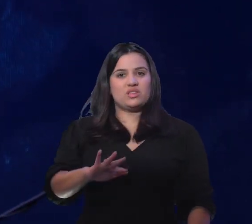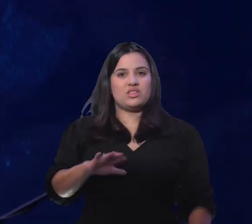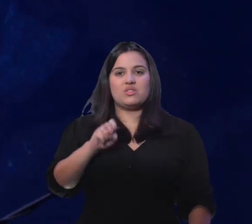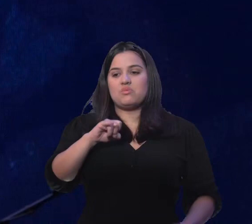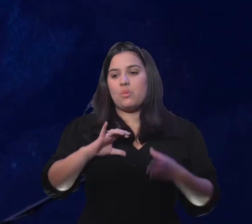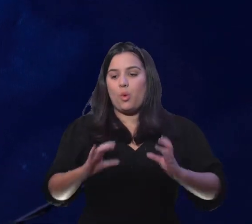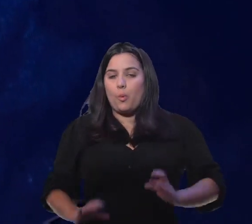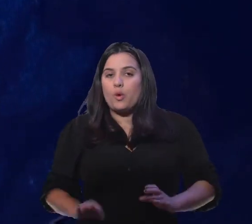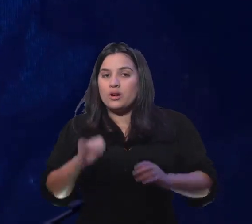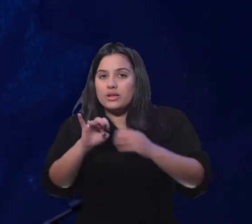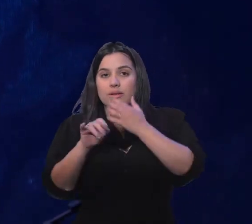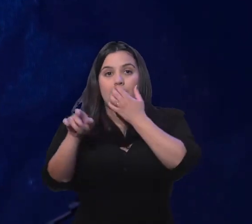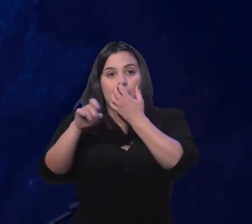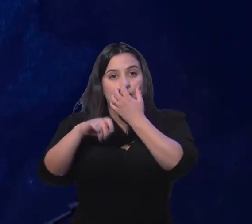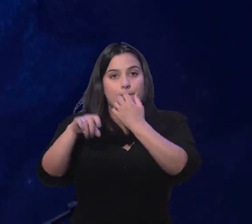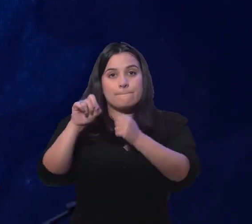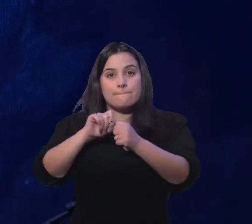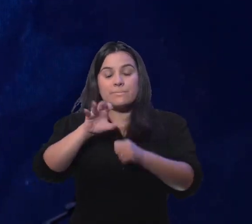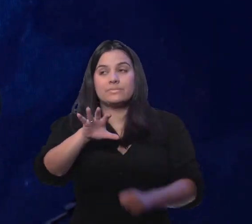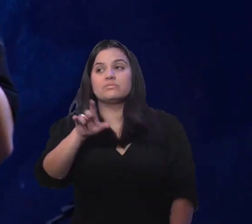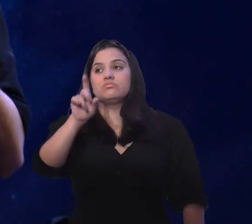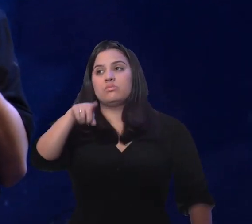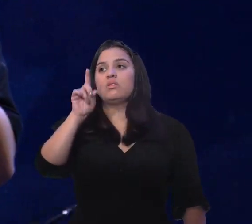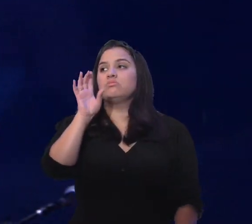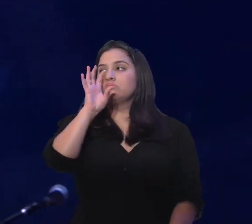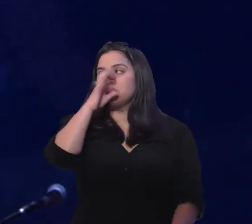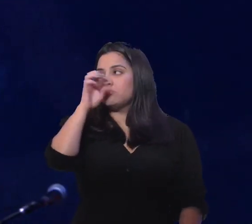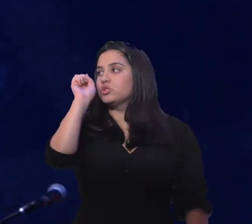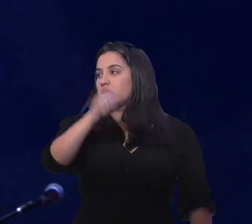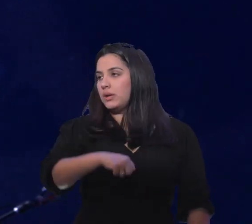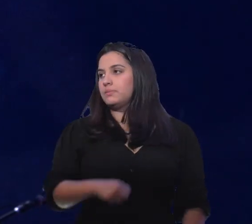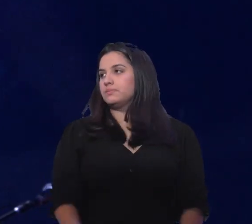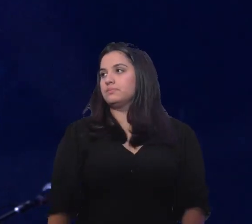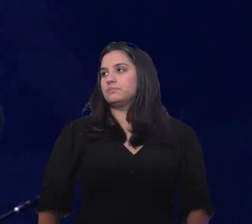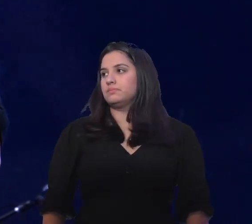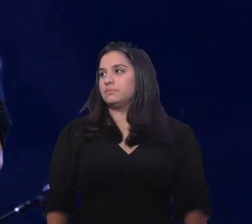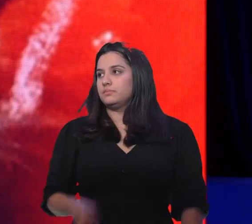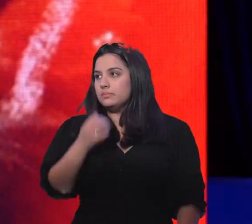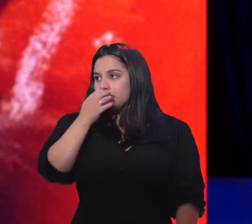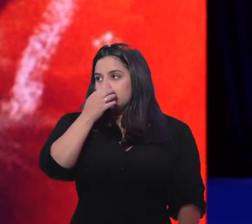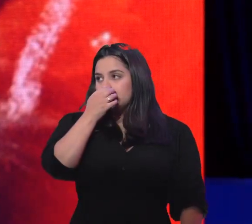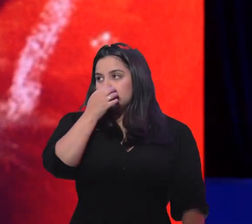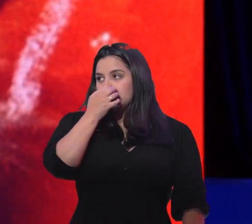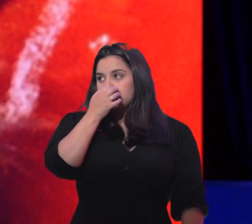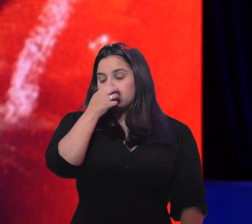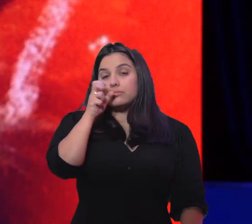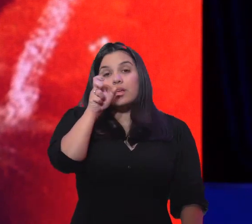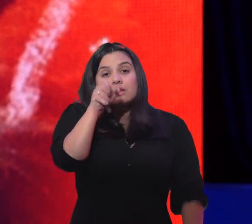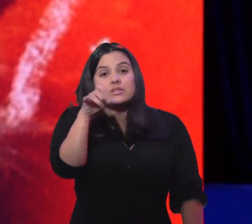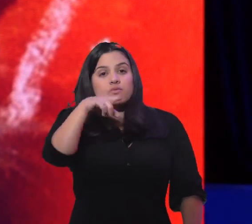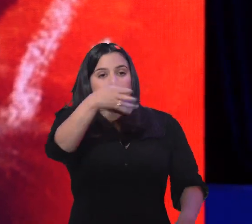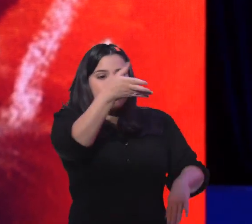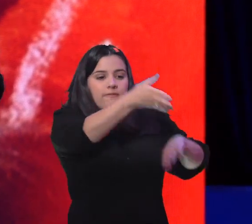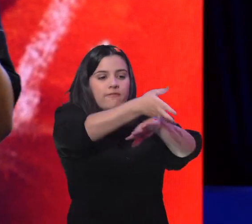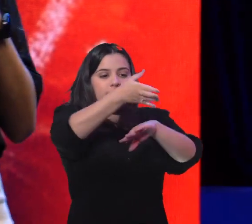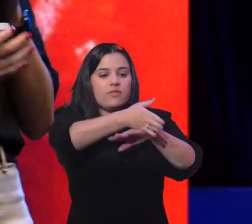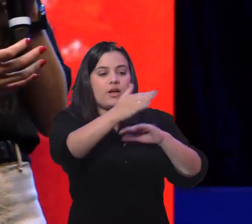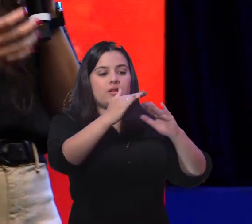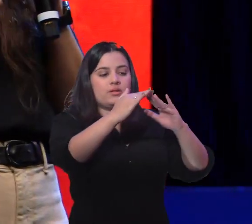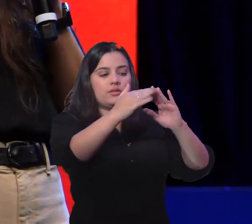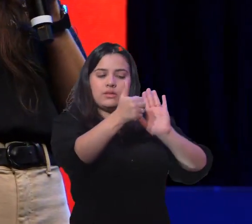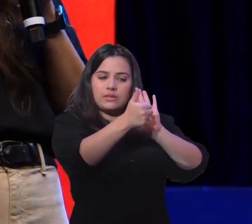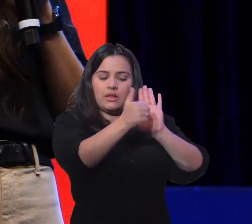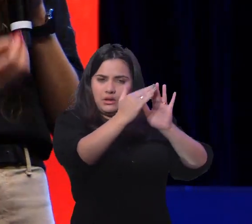jeito, e você faz mesmo assim, você está em rebeldia. Se você congrega em uma igreja, uma célula, em que o